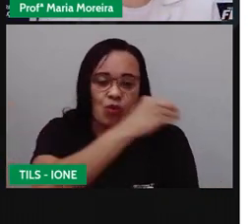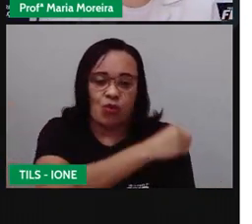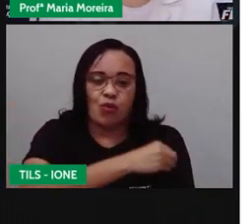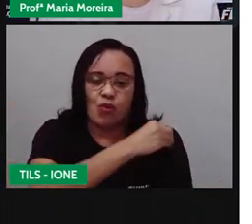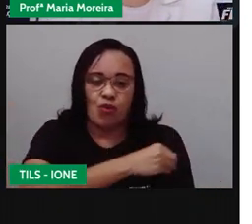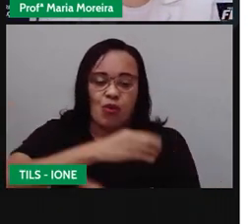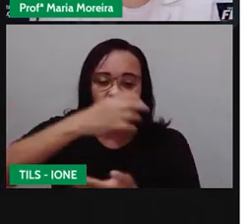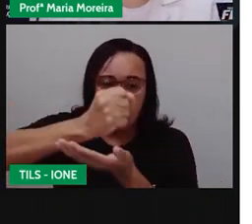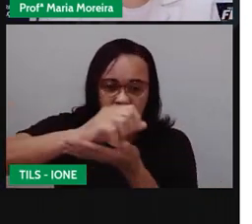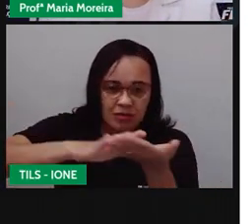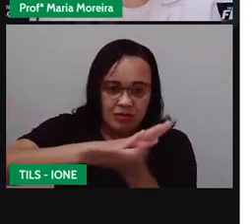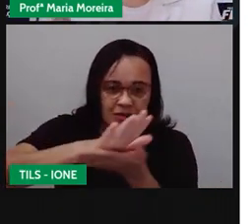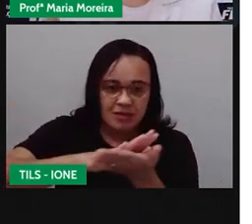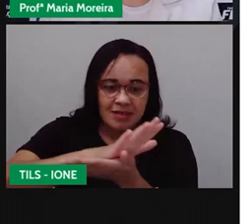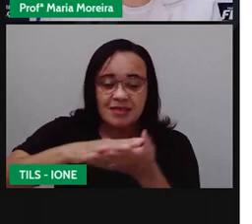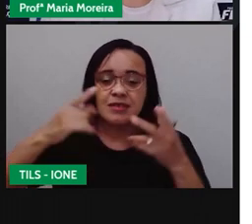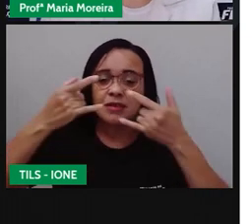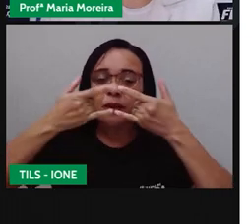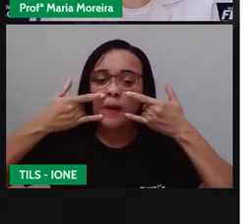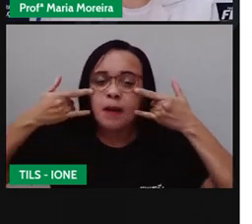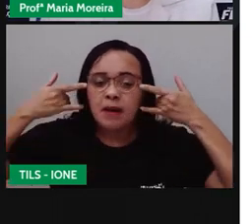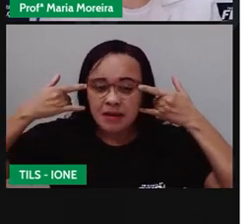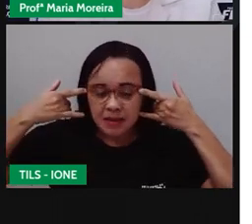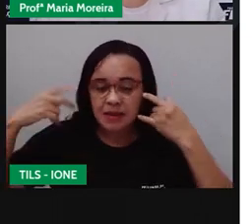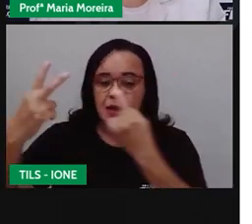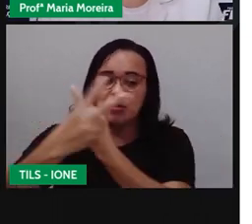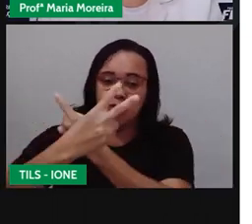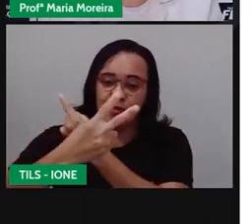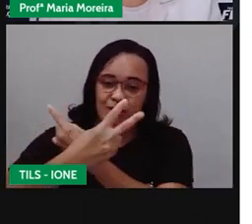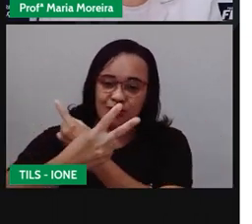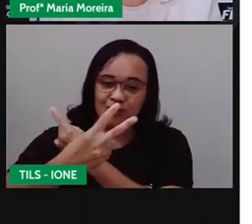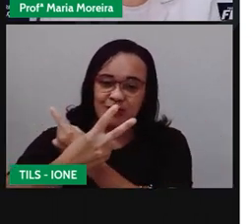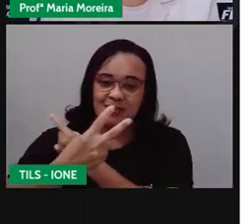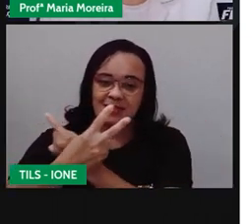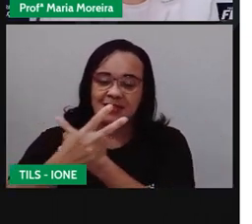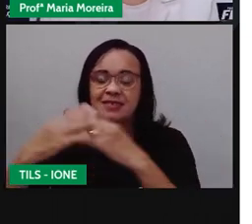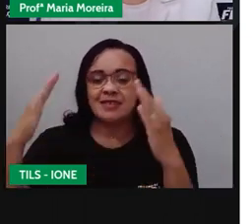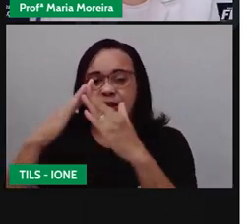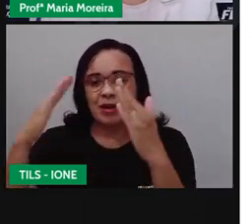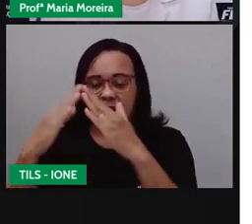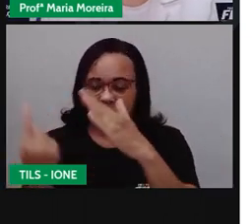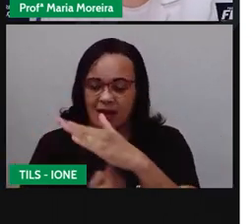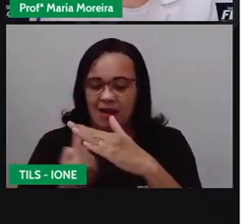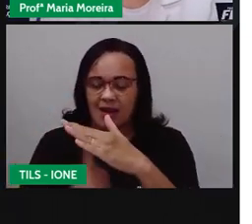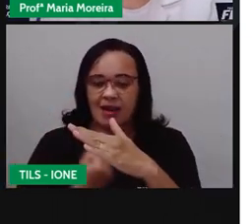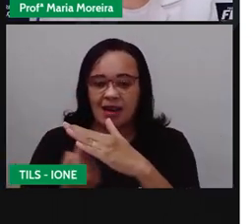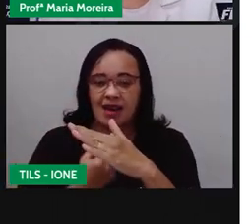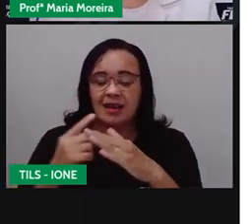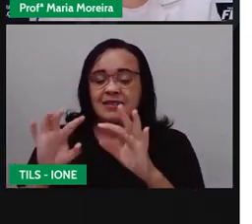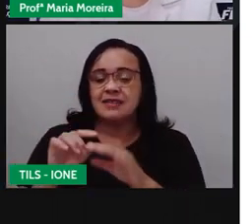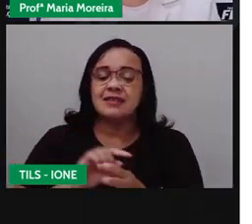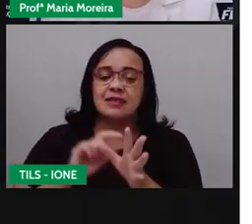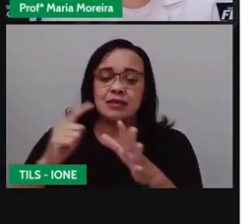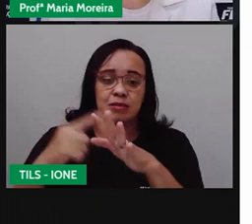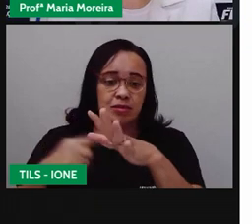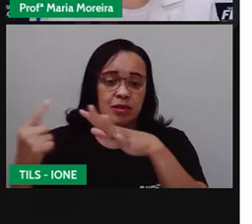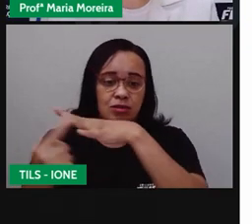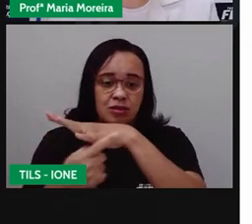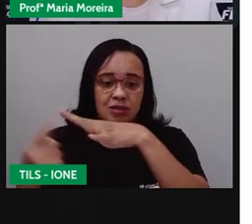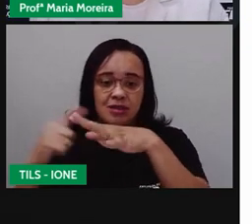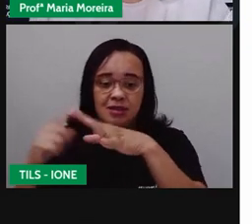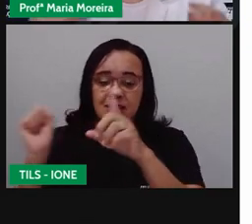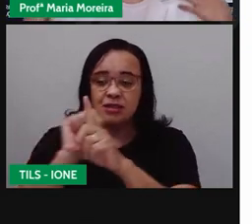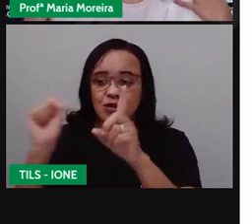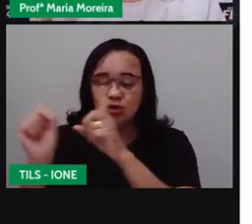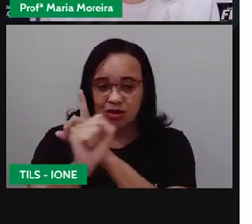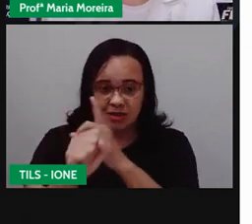máscara, se protejam, pratiquem o isolamento social, se possível for, o distanciamento social, porque tudo isso é muito